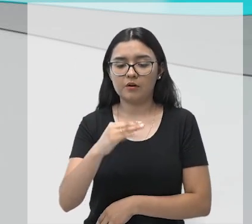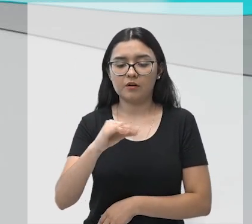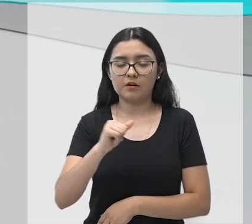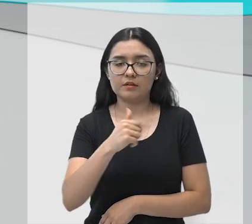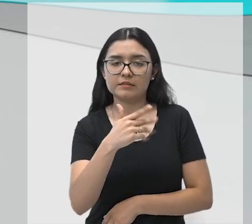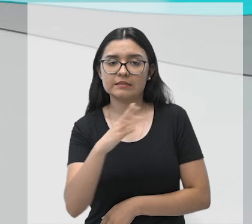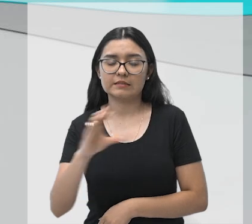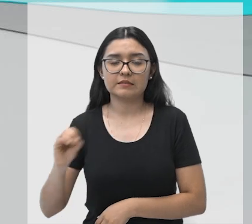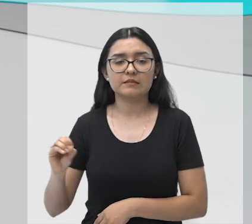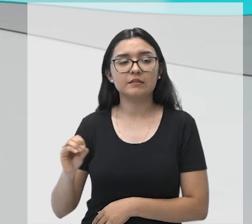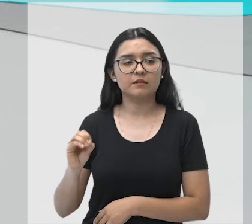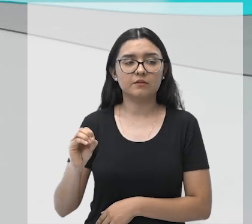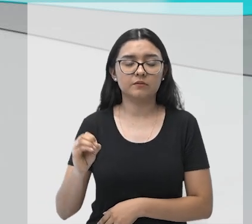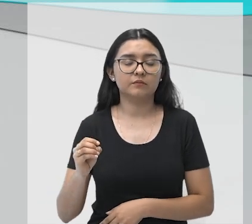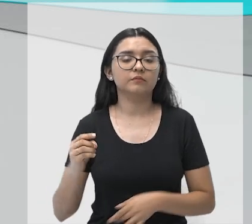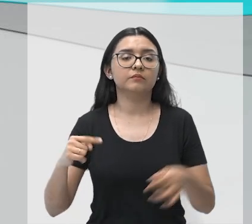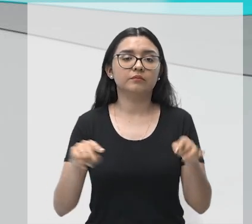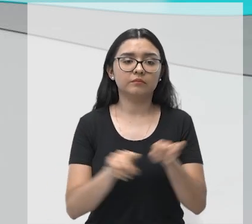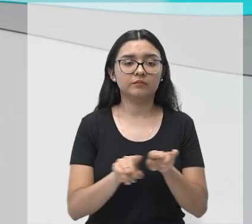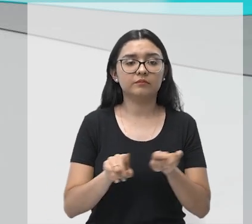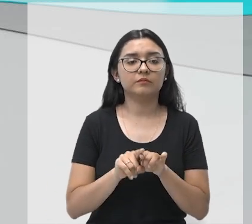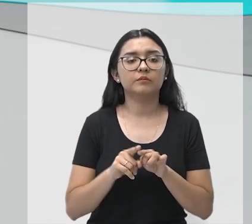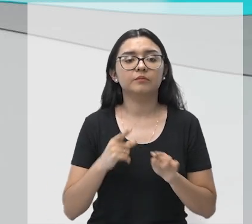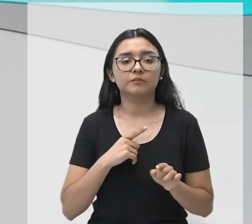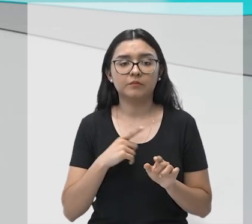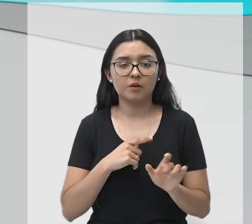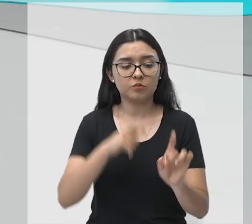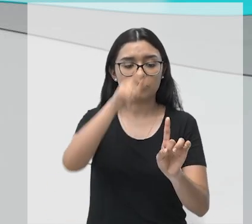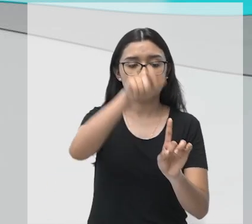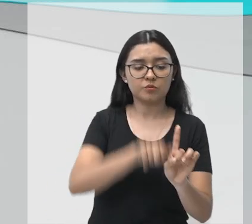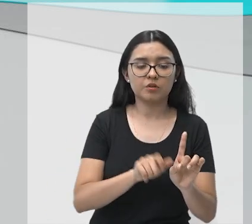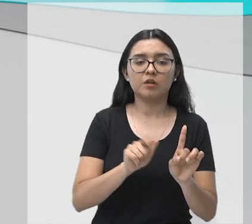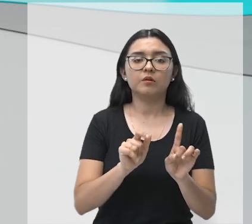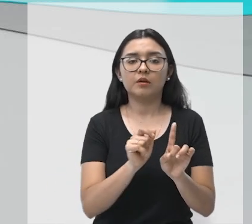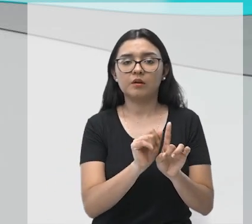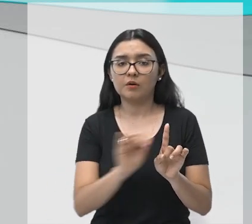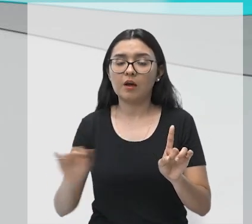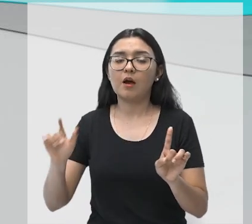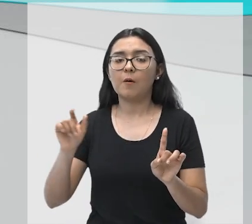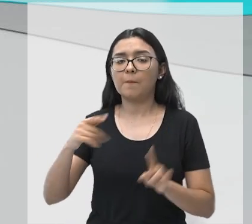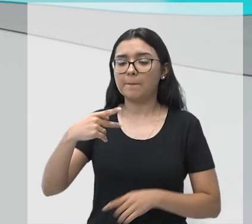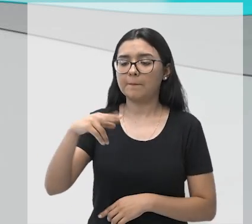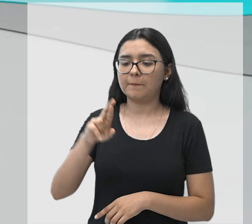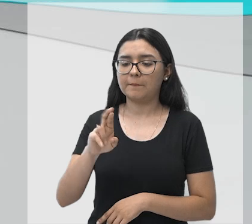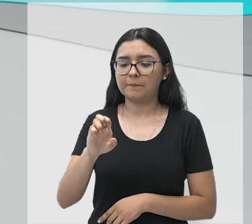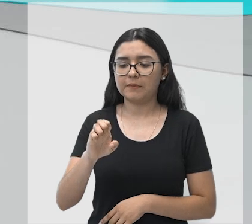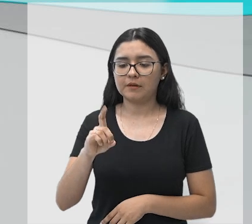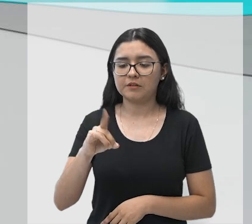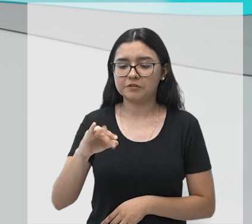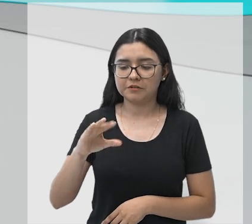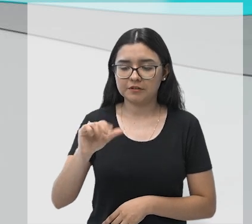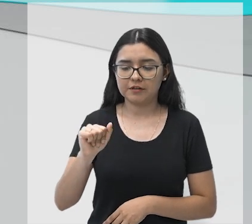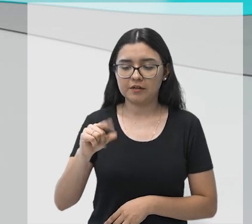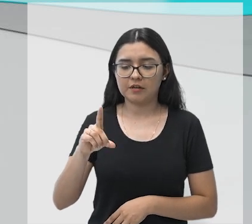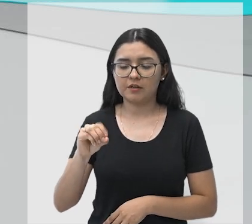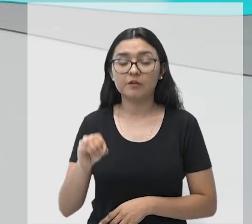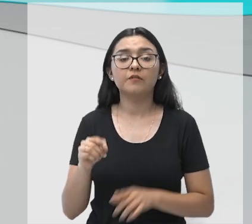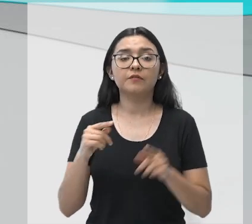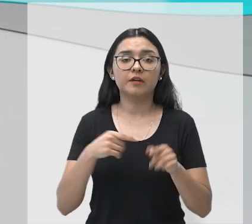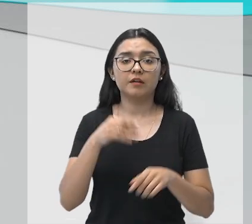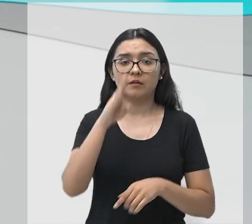né? A gente divide sujeito e o restante todo é predicado. Ele fica bem no centro porque ele é o mais importante, tá certo?